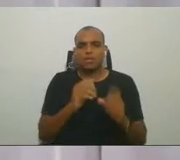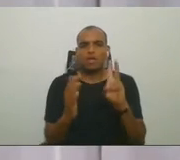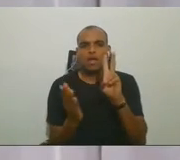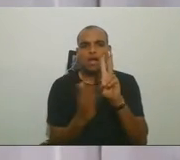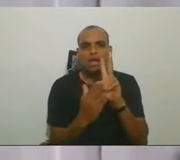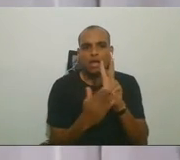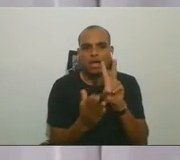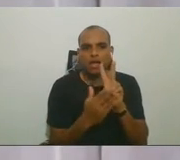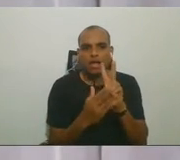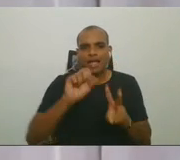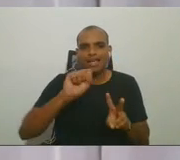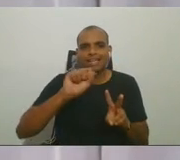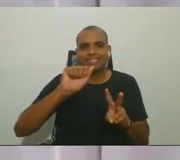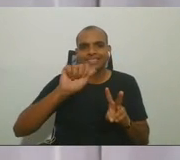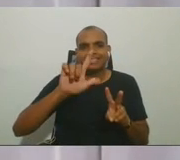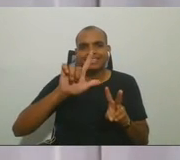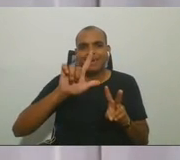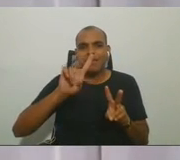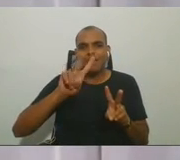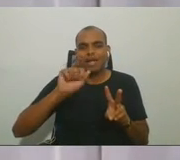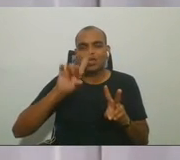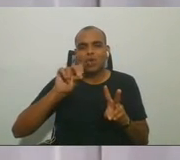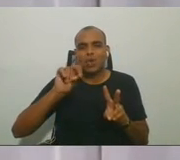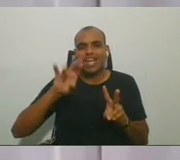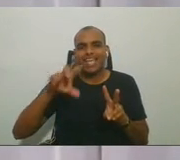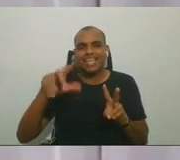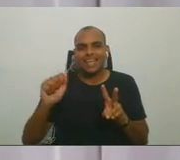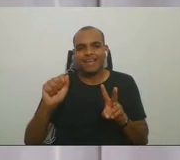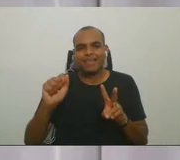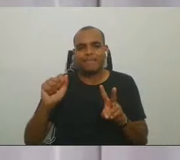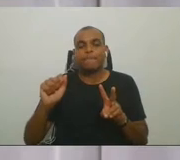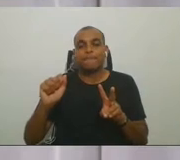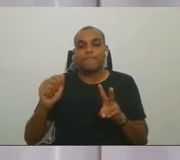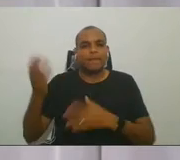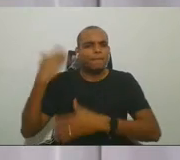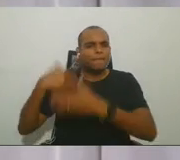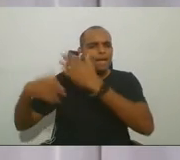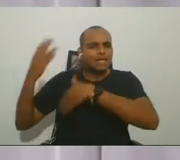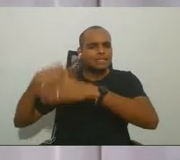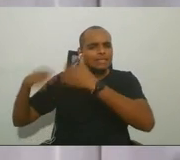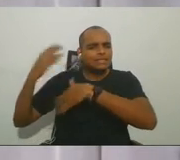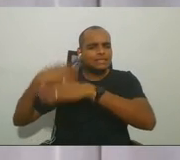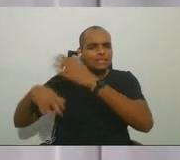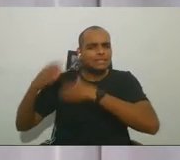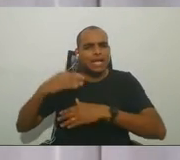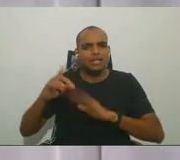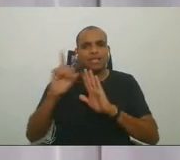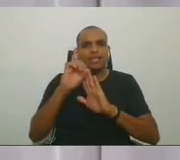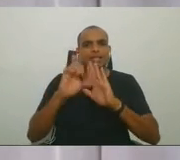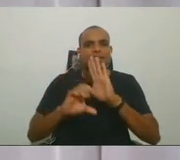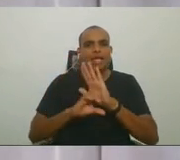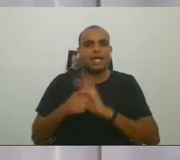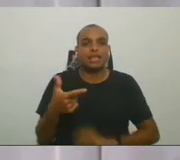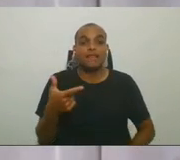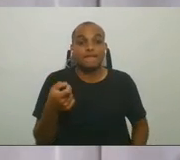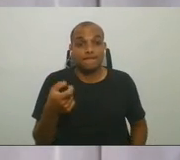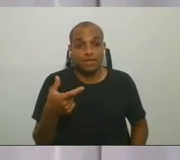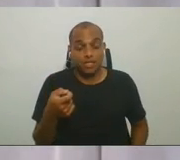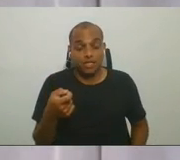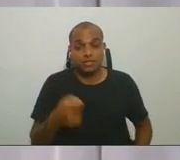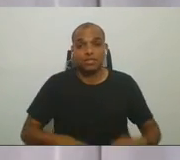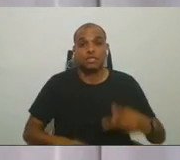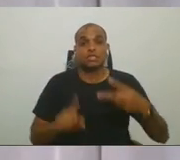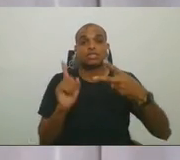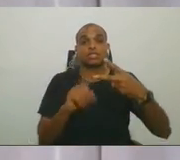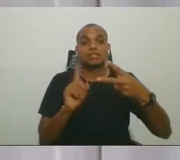Prudência Ayala, que atuou nas primeiras décadas de 20. A